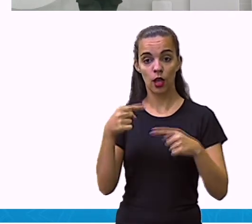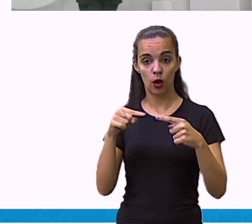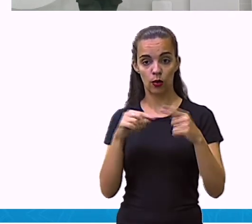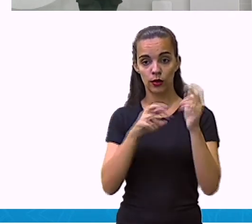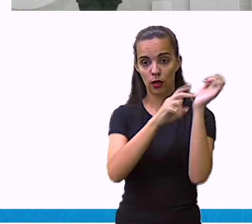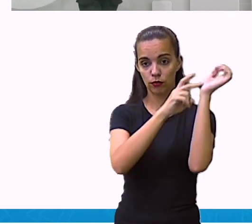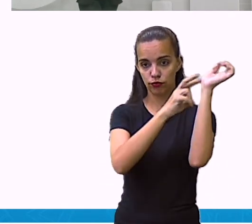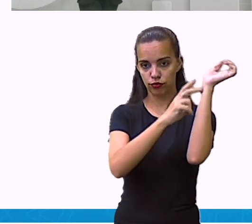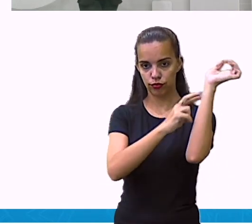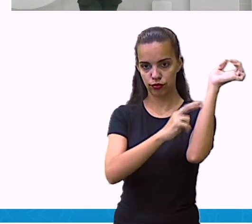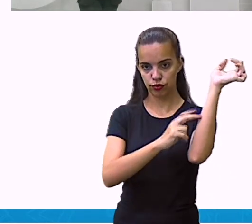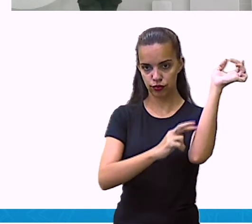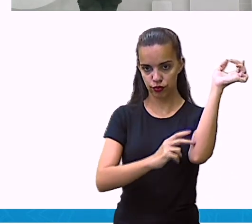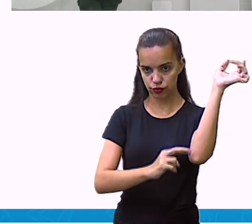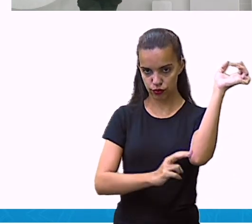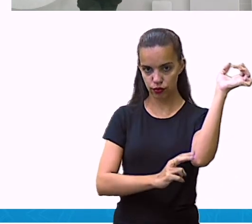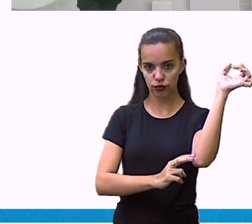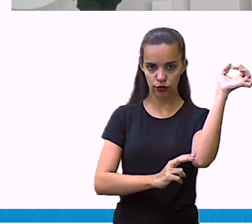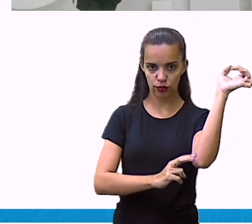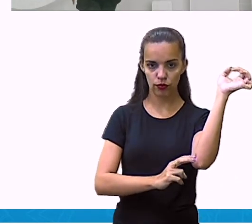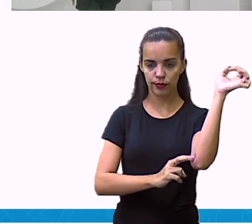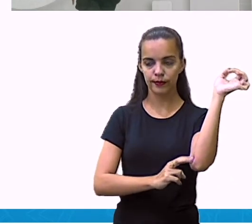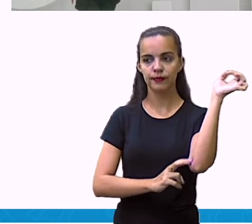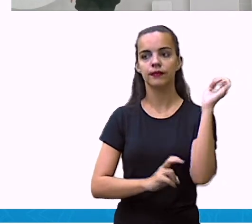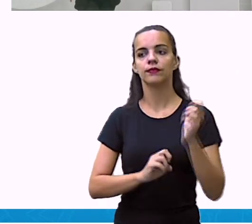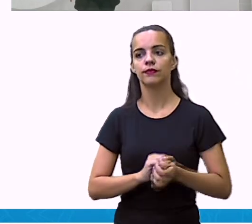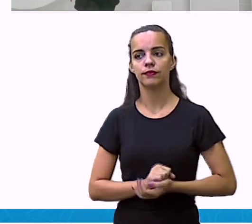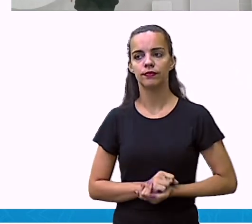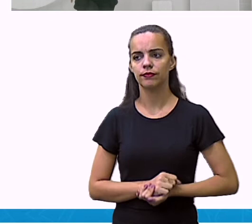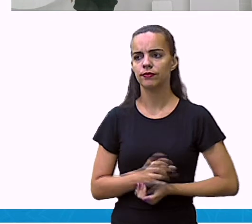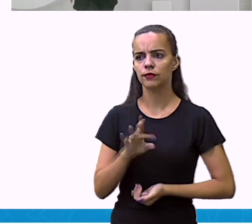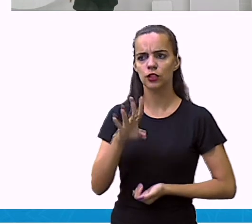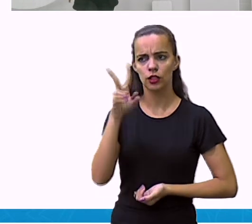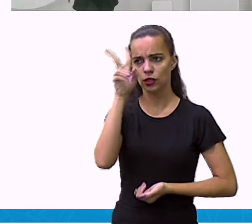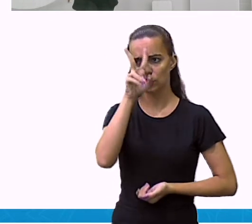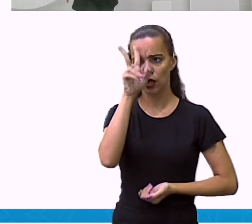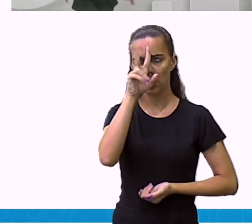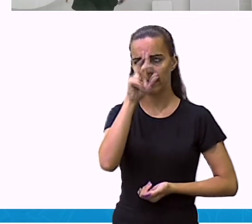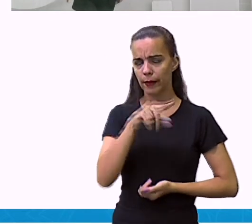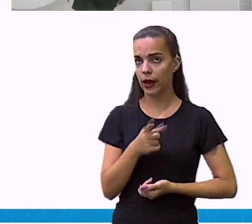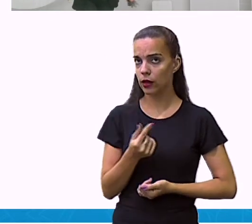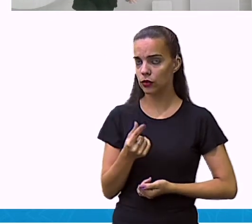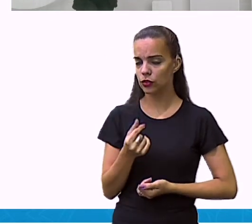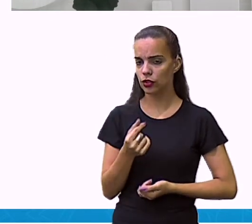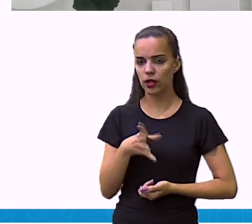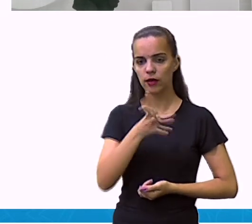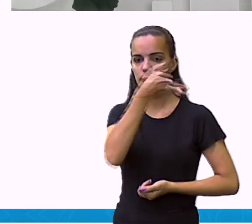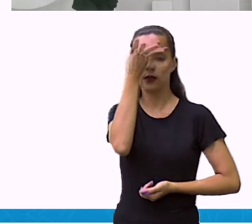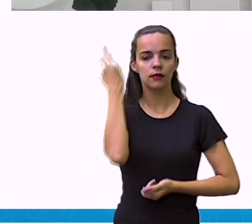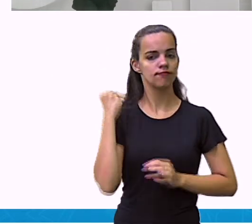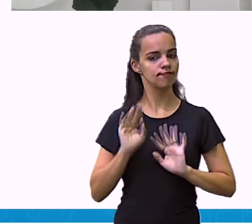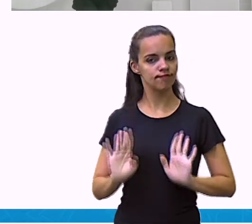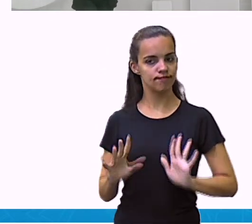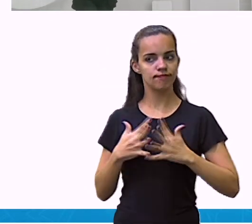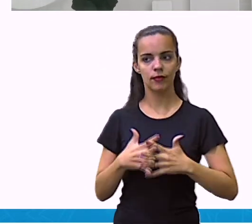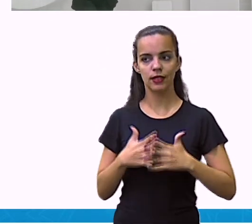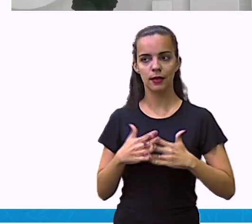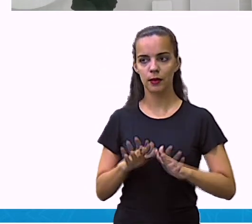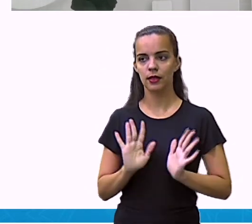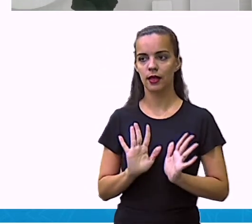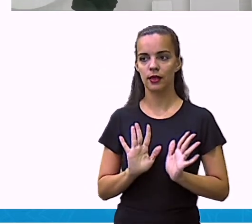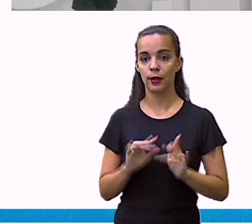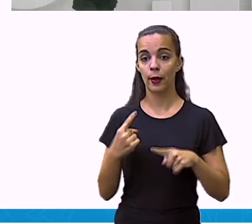decrescente é aquela que desce, só lembrar do dinheiro, que não fica com a gente, só vai terminando, só